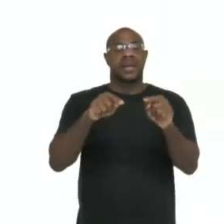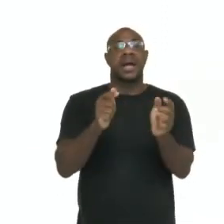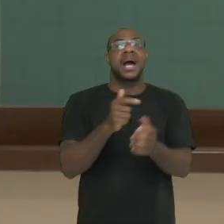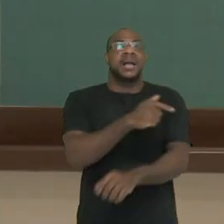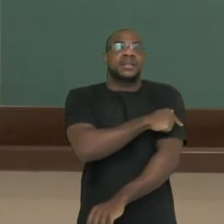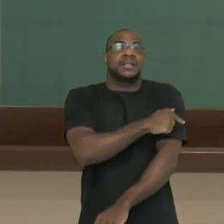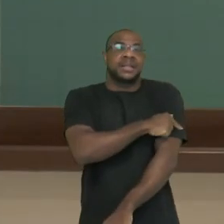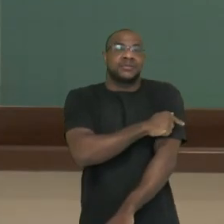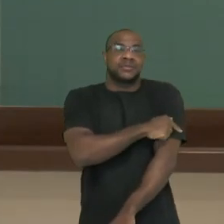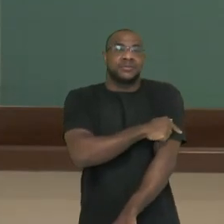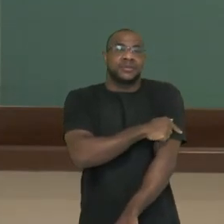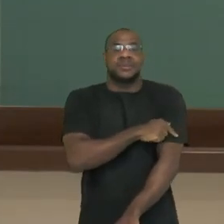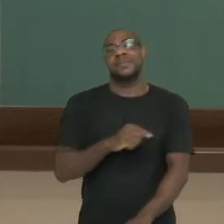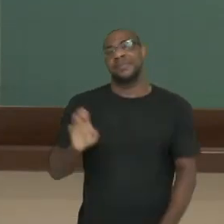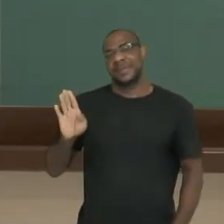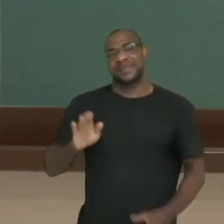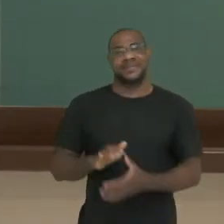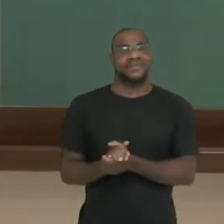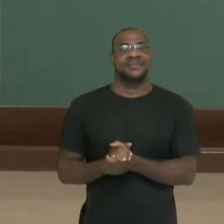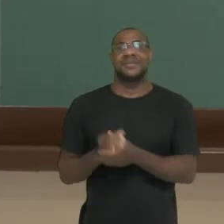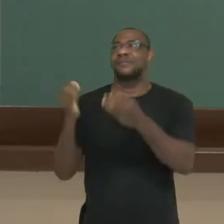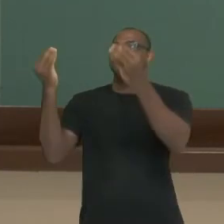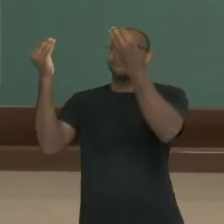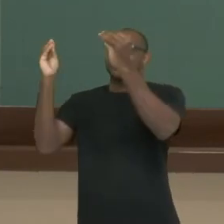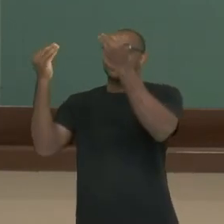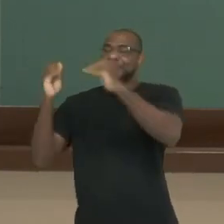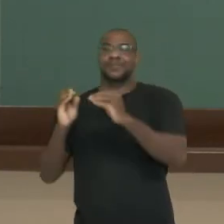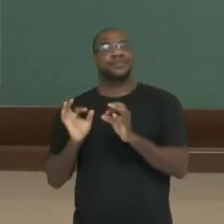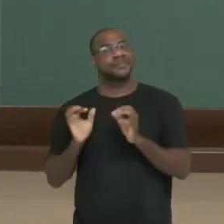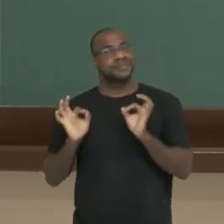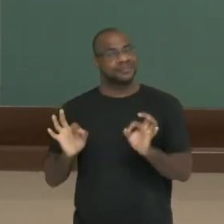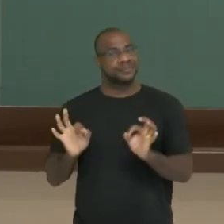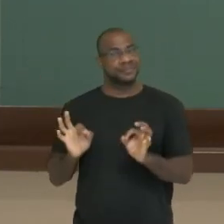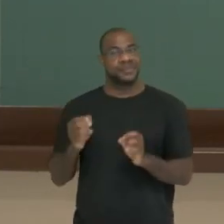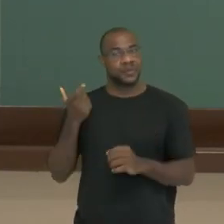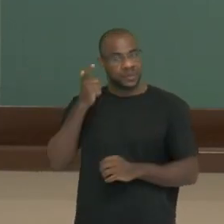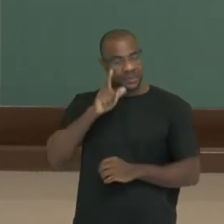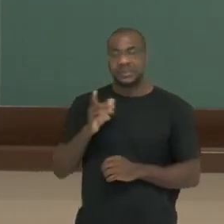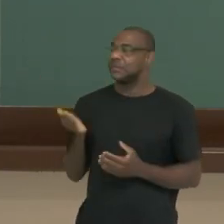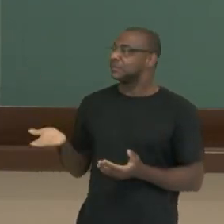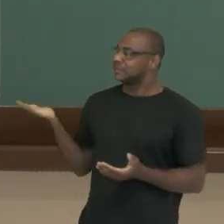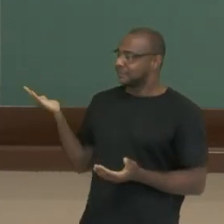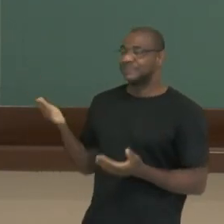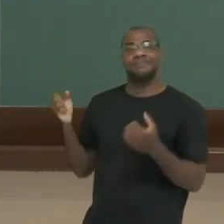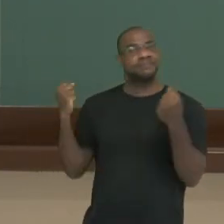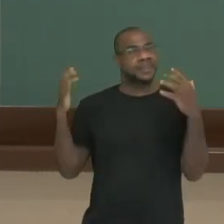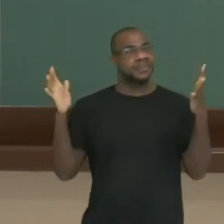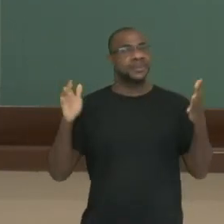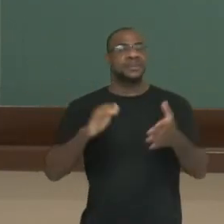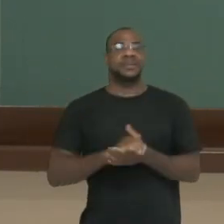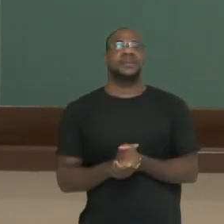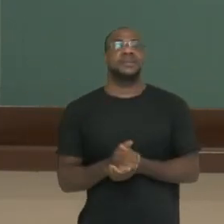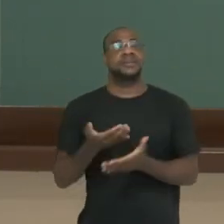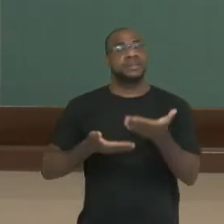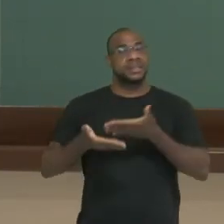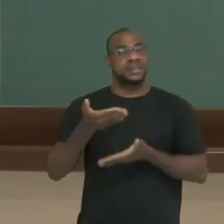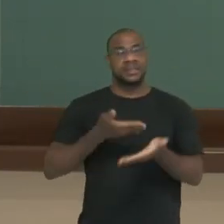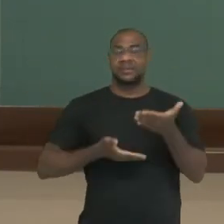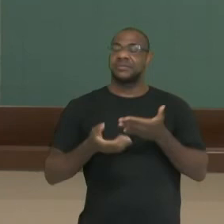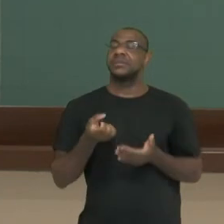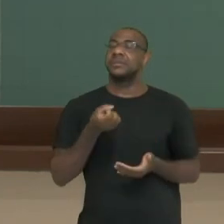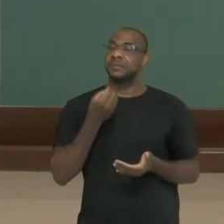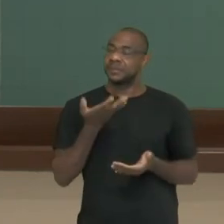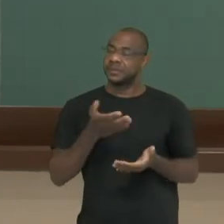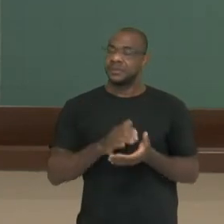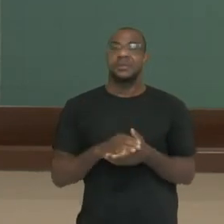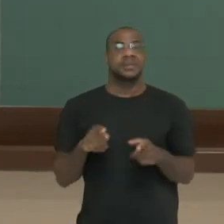B. Então, se vocês conseguiram preencher a tabela dessa forma, né? Parabéns, conseguiram compreender o enunciado e interagir melhor aí, se apropriando